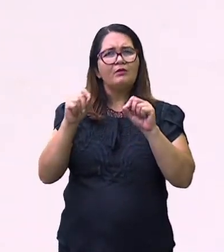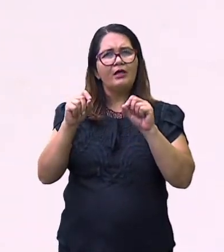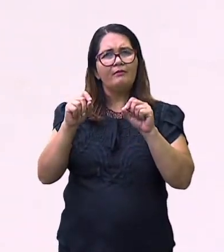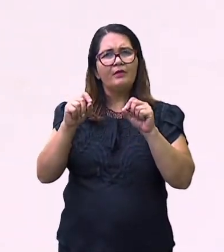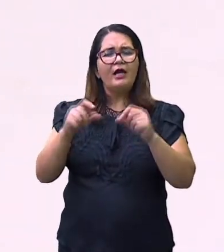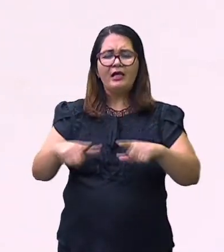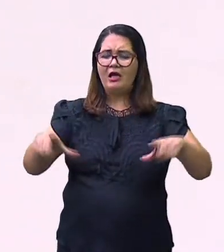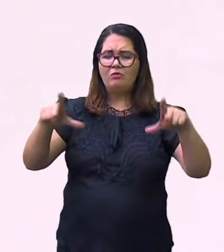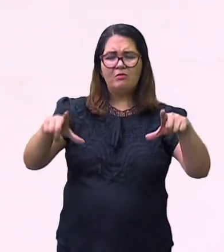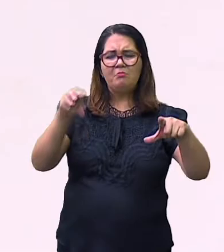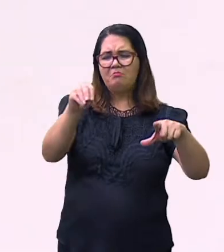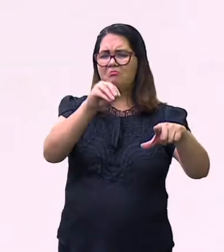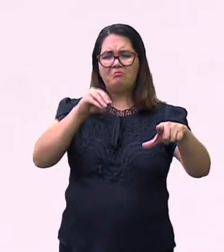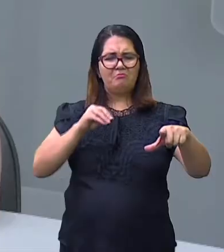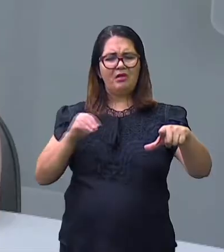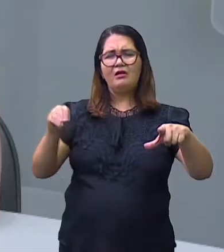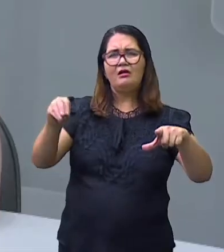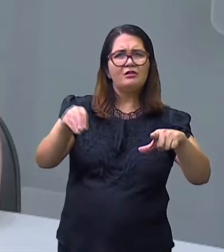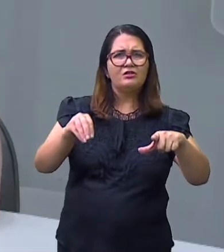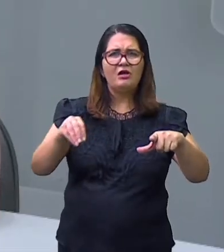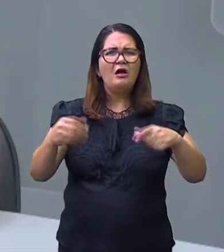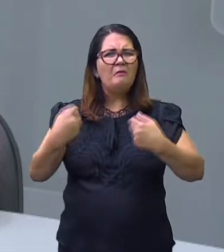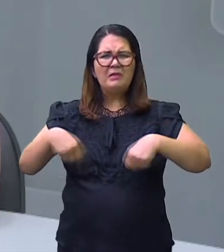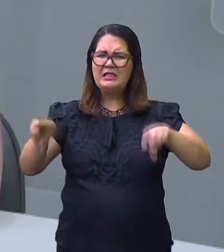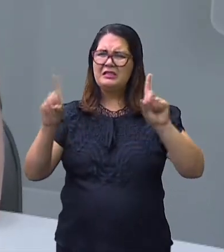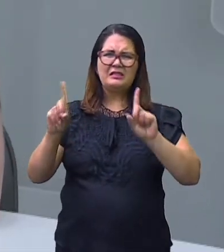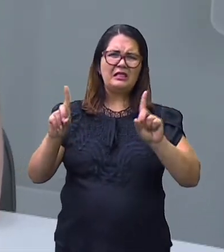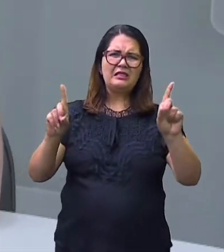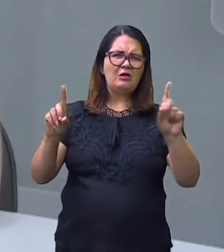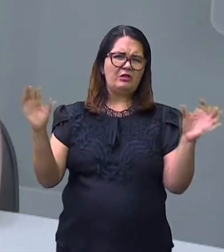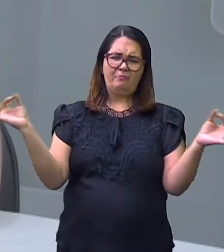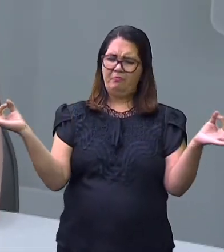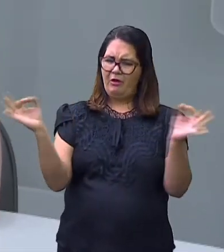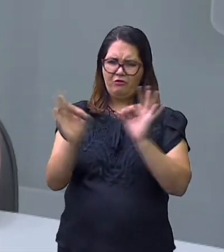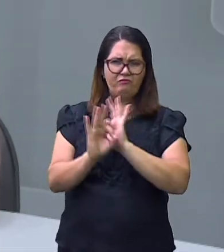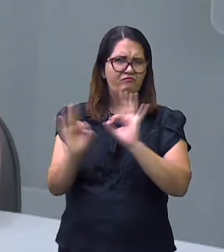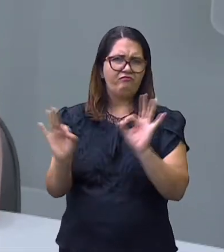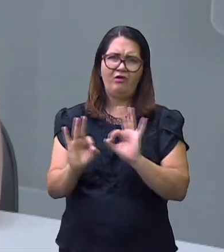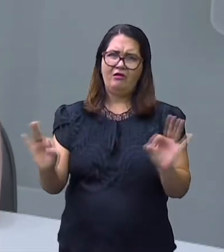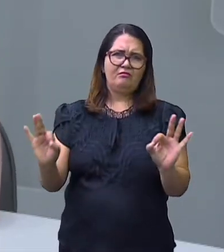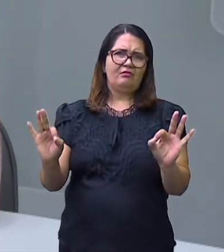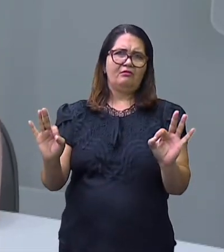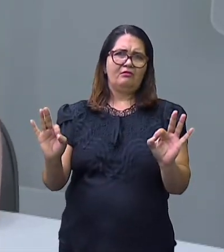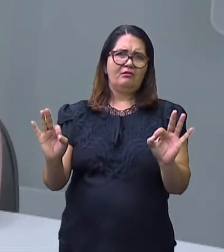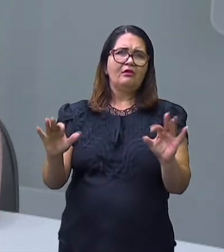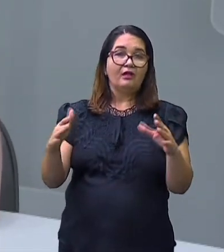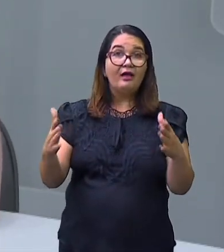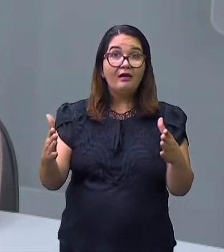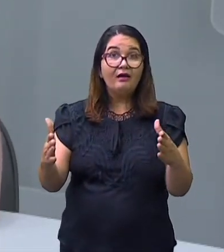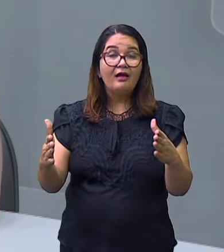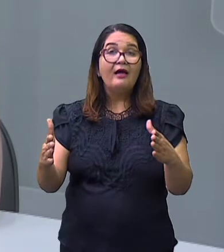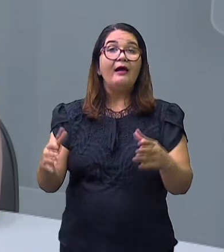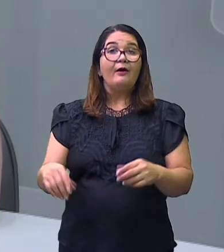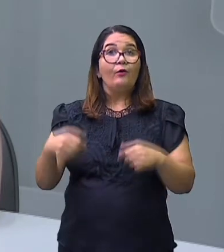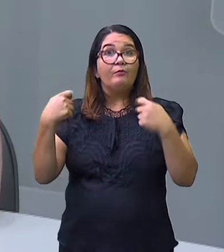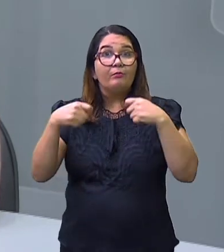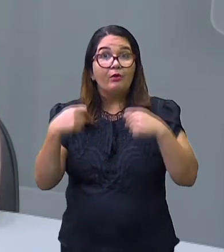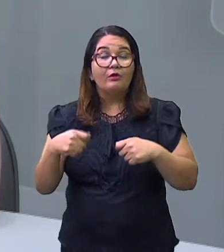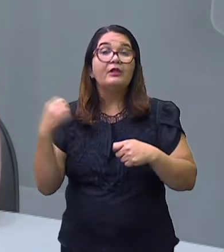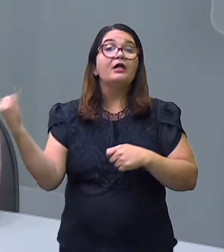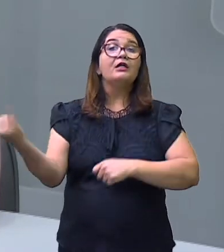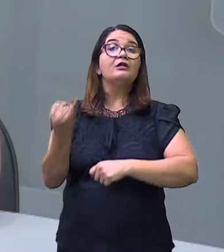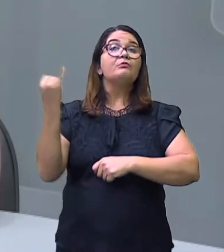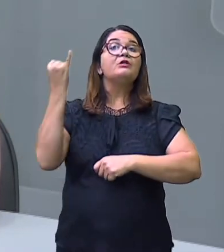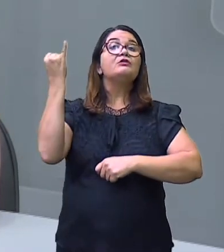ser a maior perfeição do mundo. A maquete, ela serve para você conseguir entender